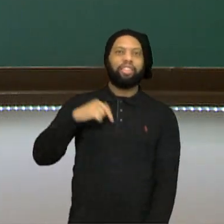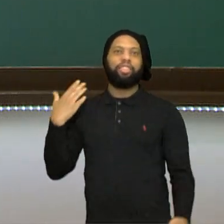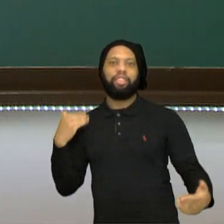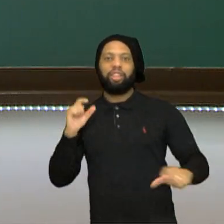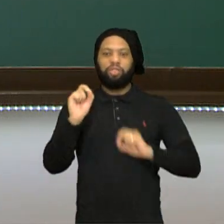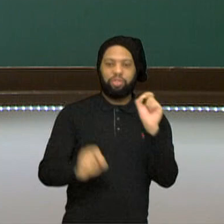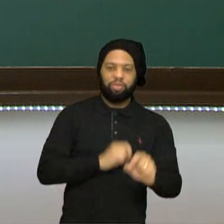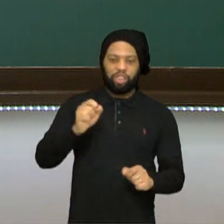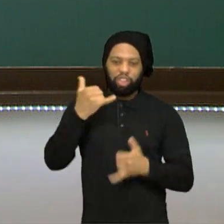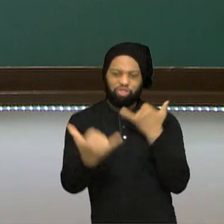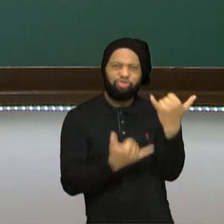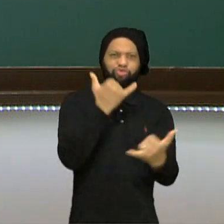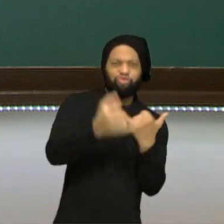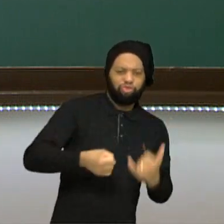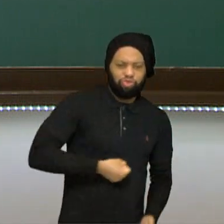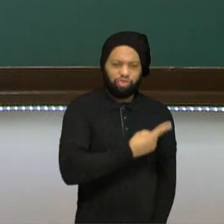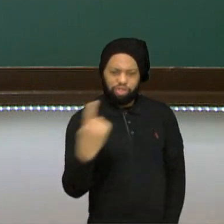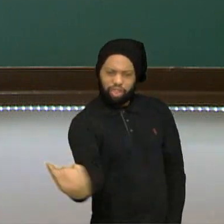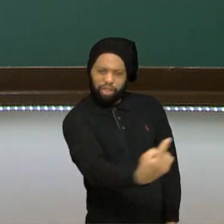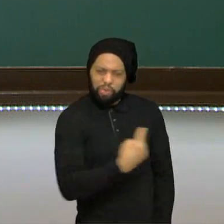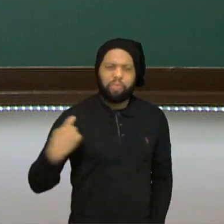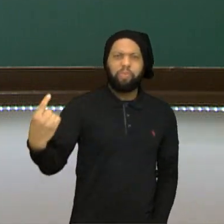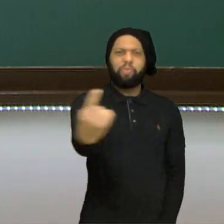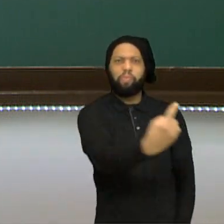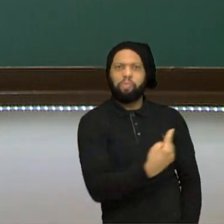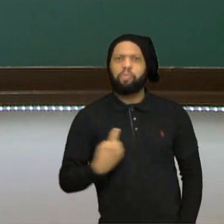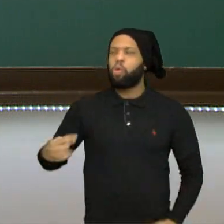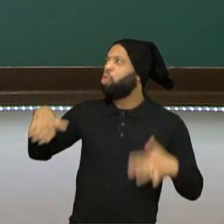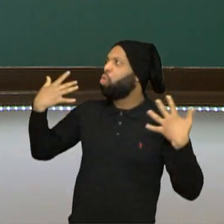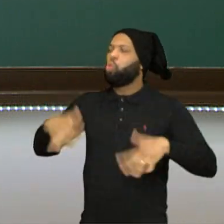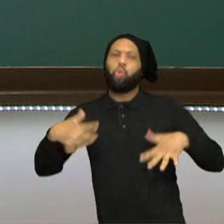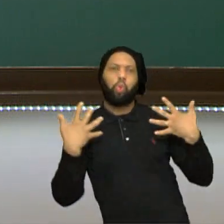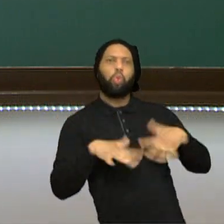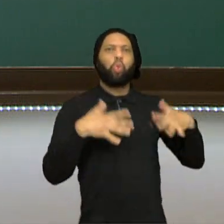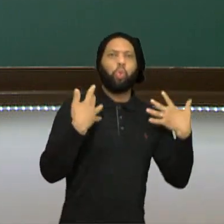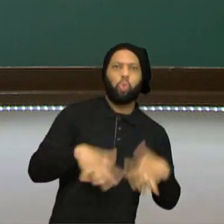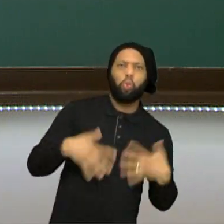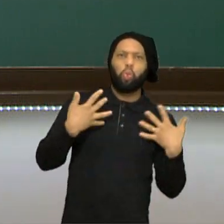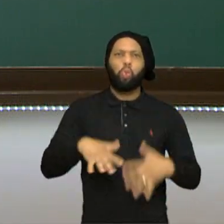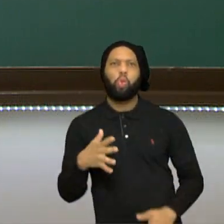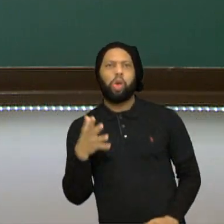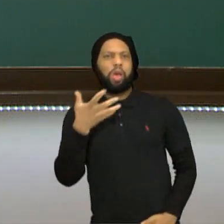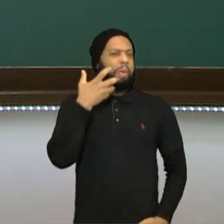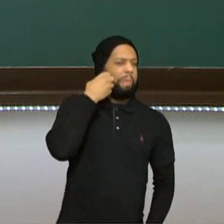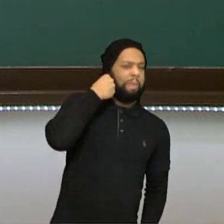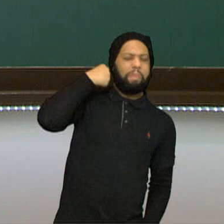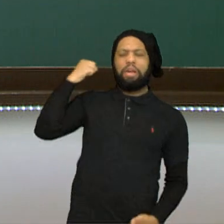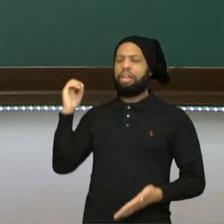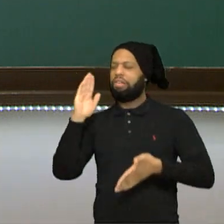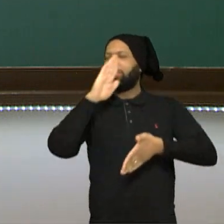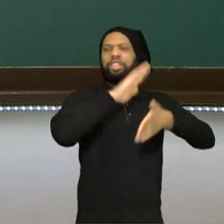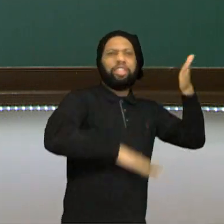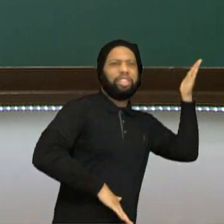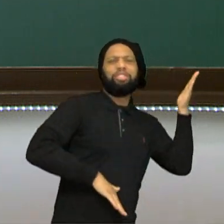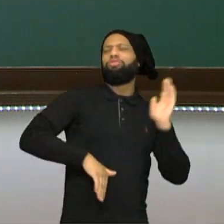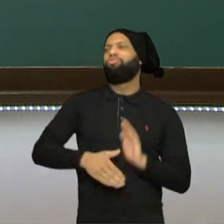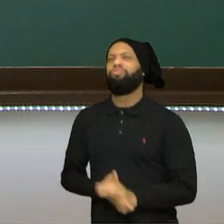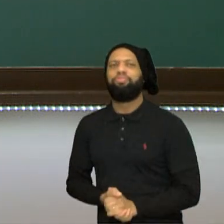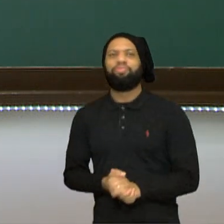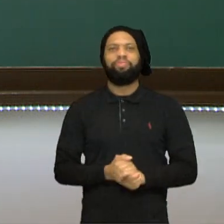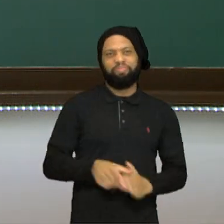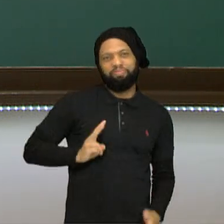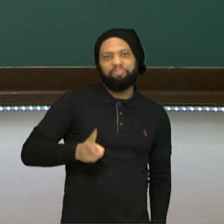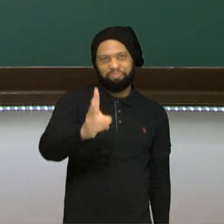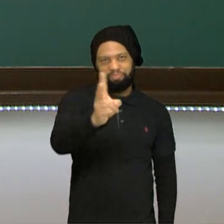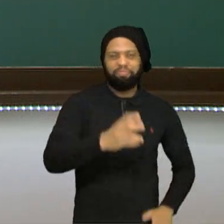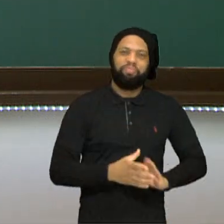se jogar. Ai, ai, ai, põe as mágoas para trás, ô rapaz. Ai, ai, ai. E assim